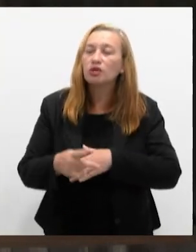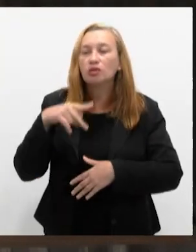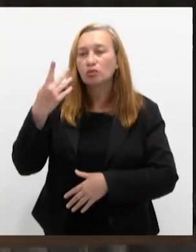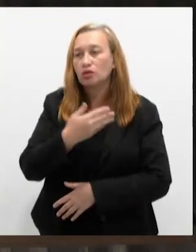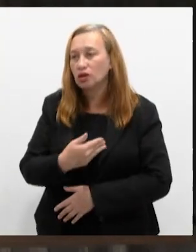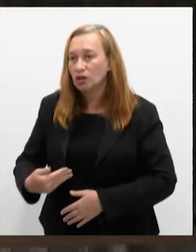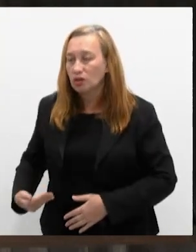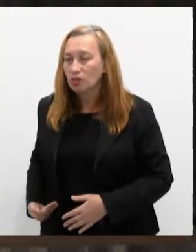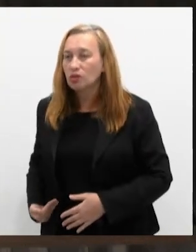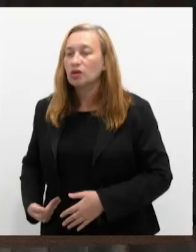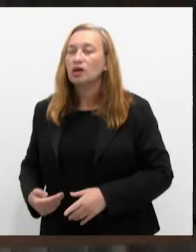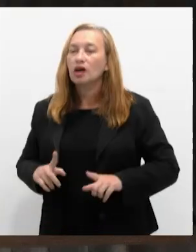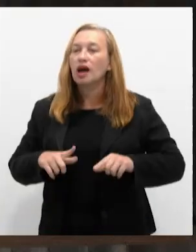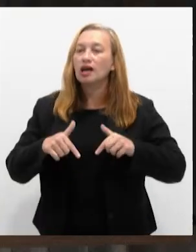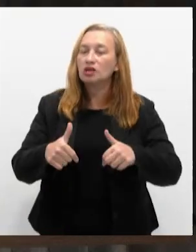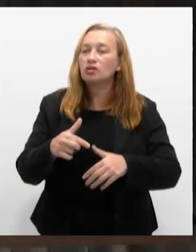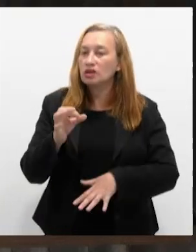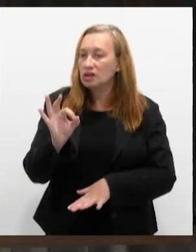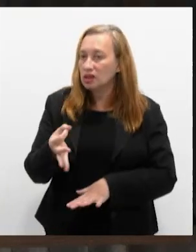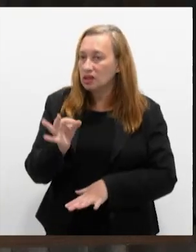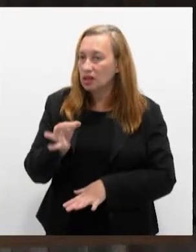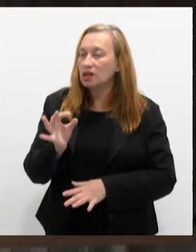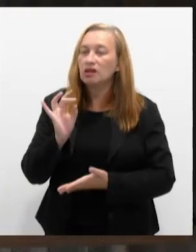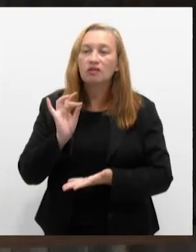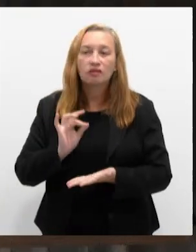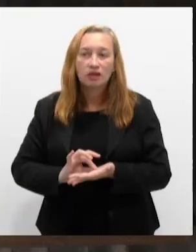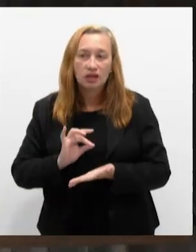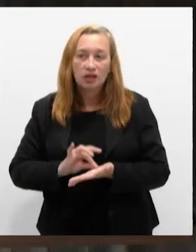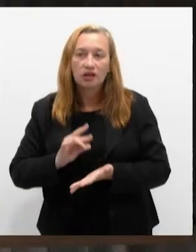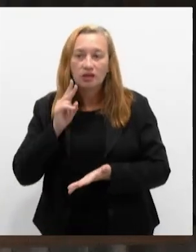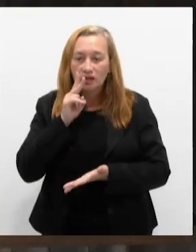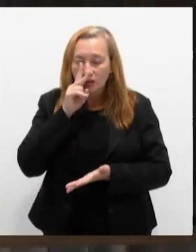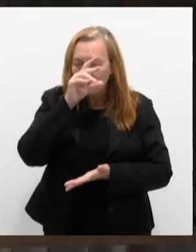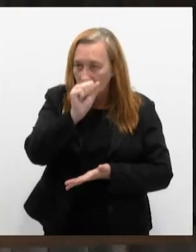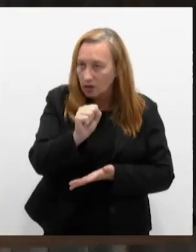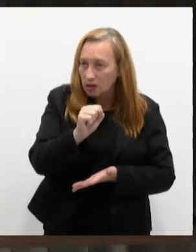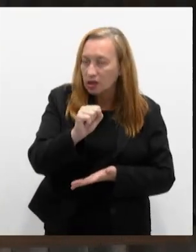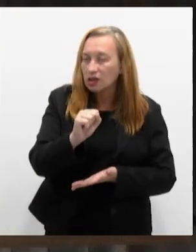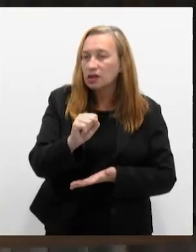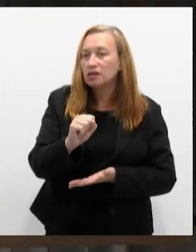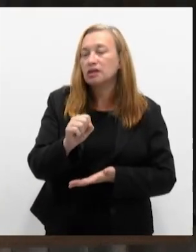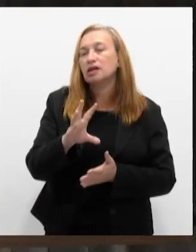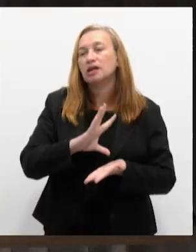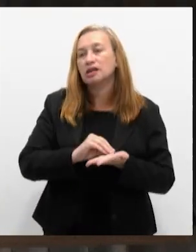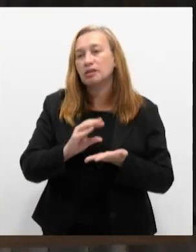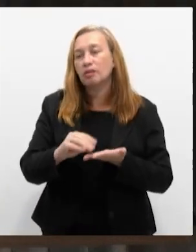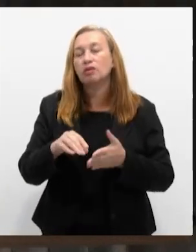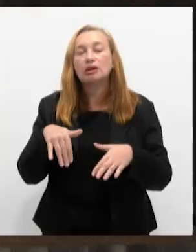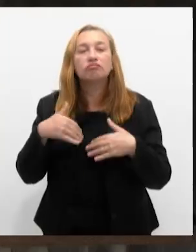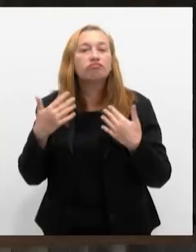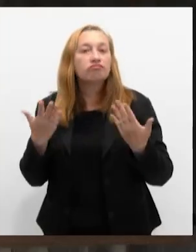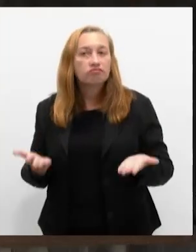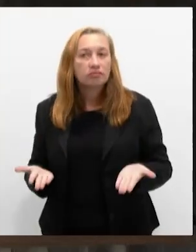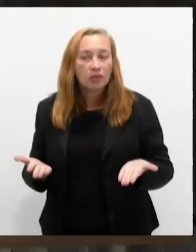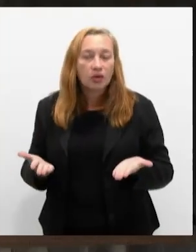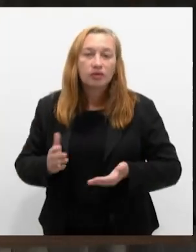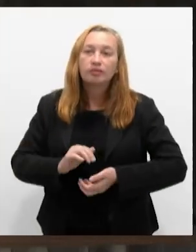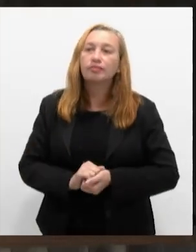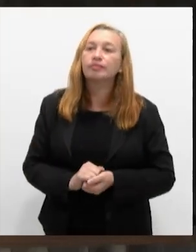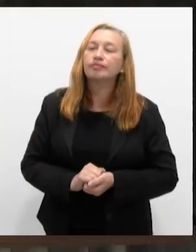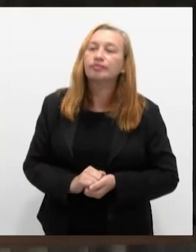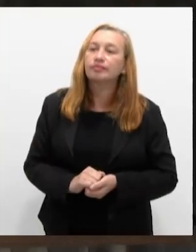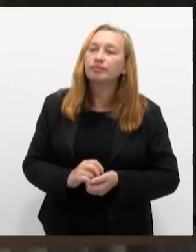pública, de ações concretas que realmente fortaleçam essa pauta. Então, que fique aqui